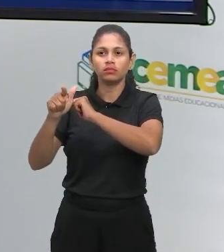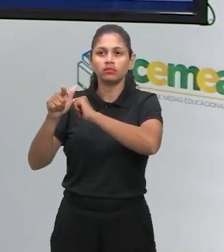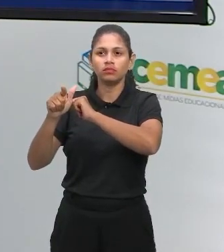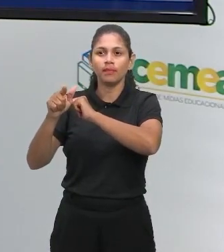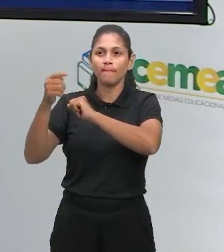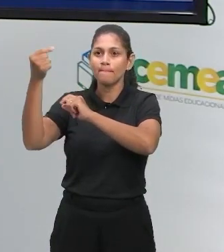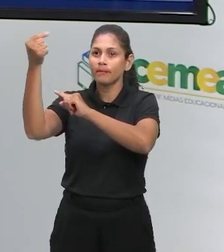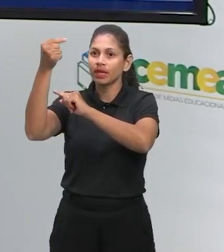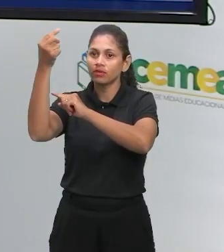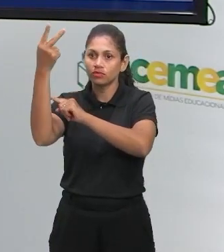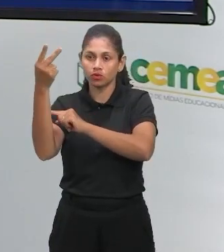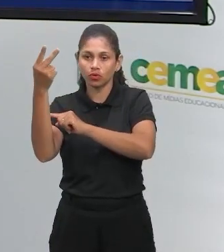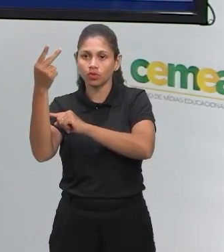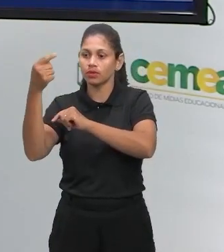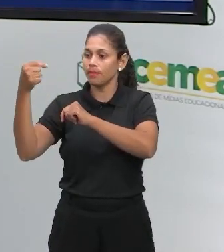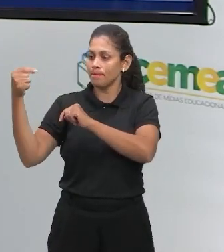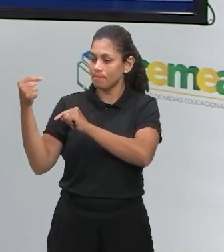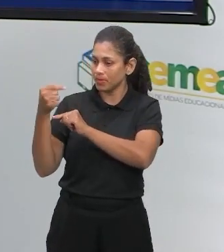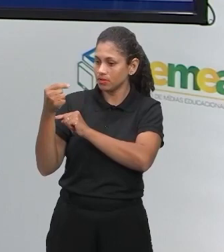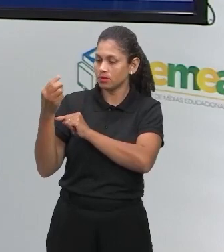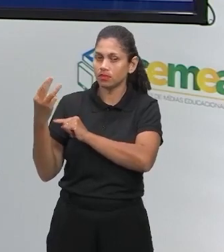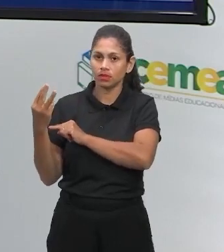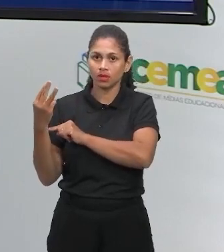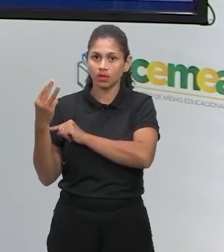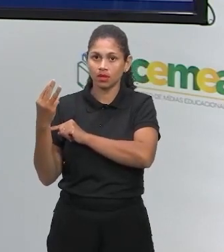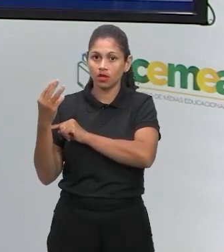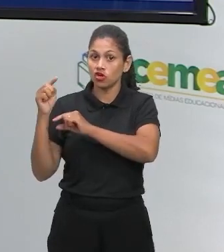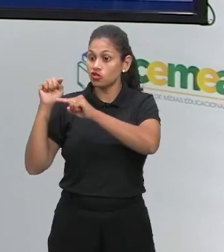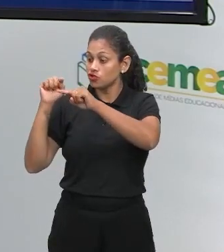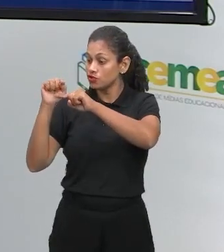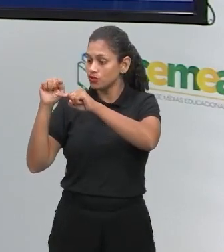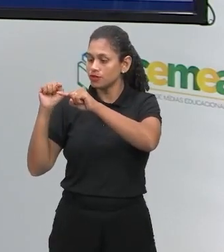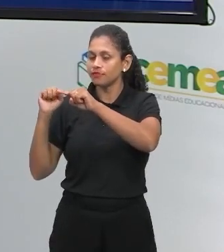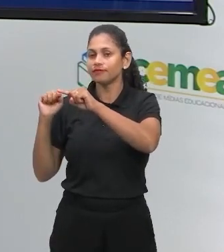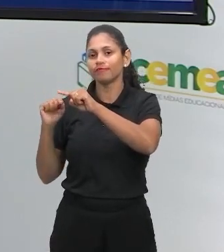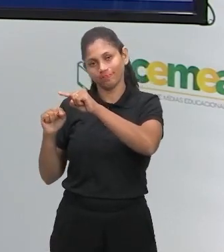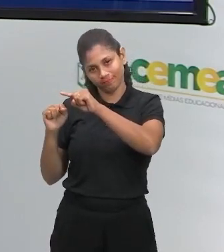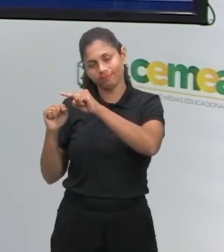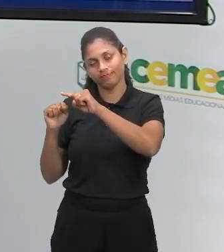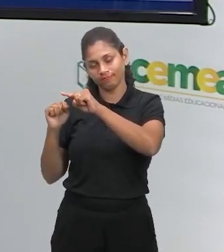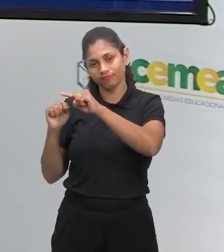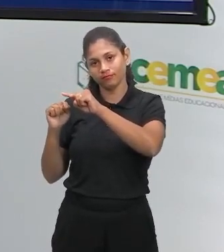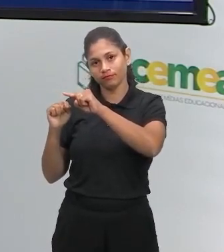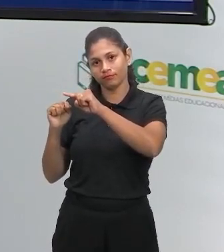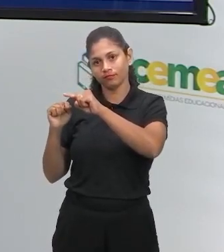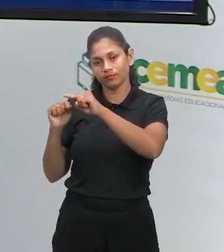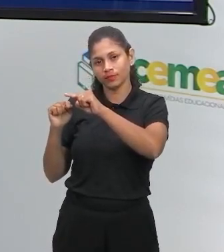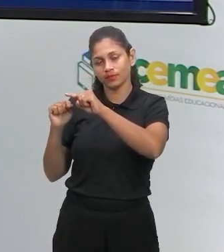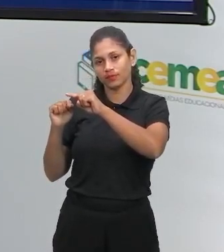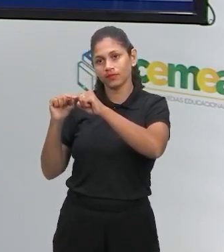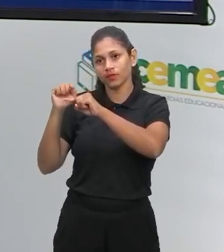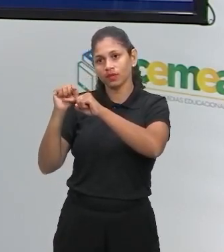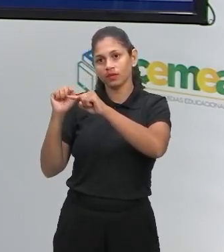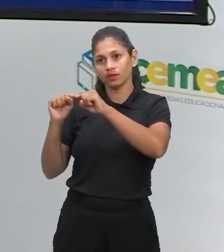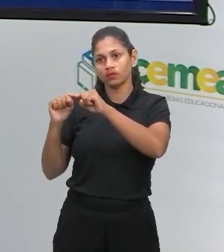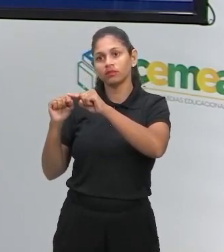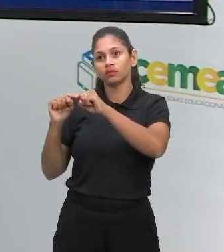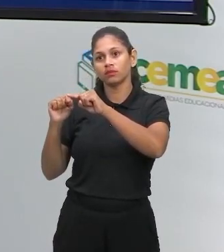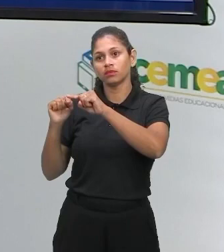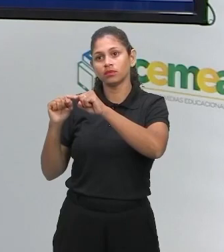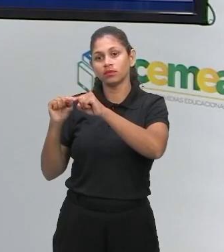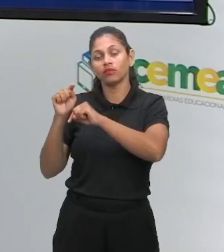menos 2 e menos 3, você vai dividir um pelo outro. Para isso, o que você faz? Nessa divisão de